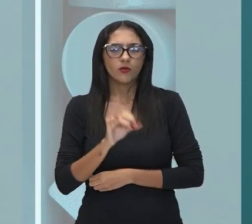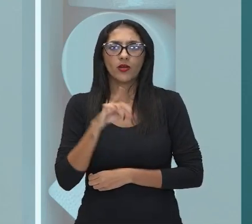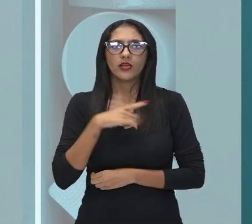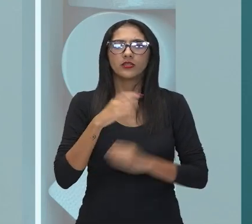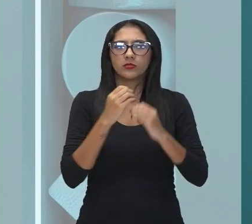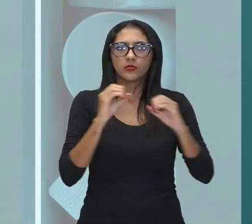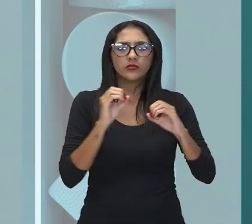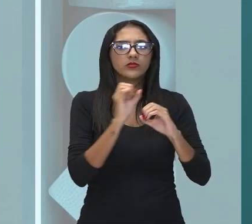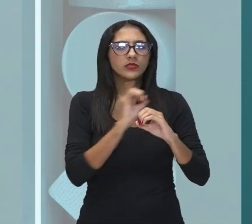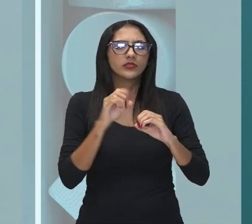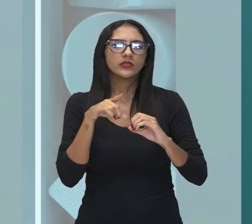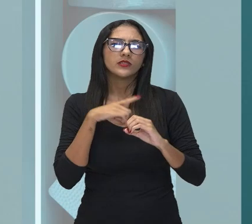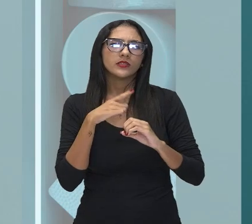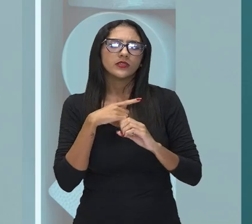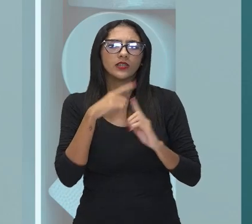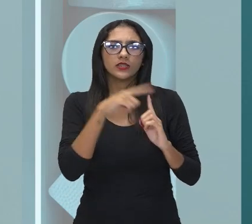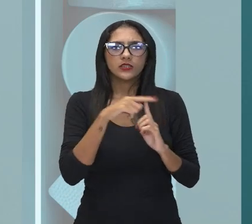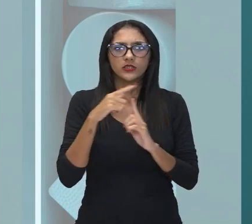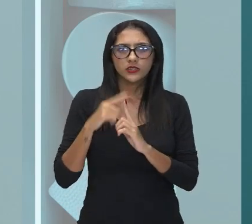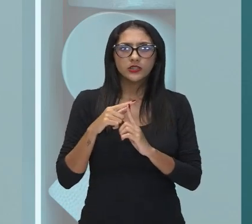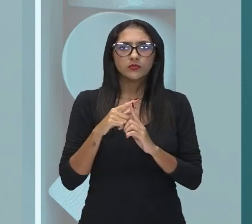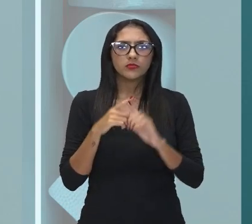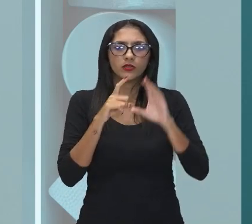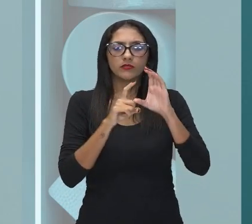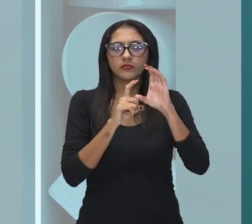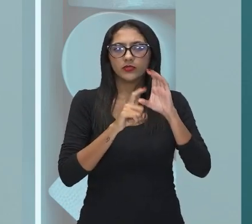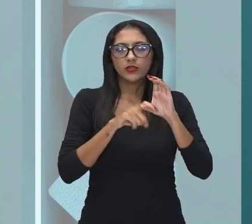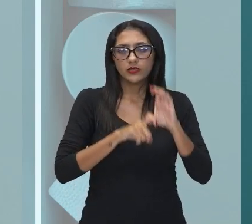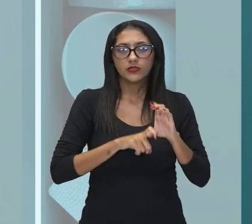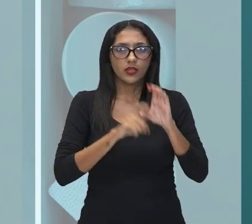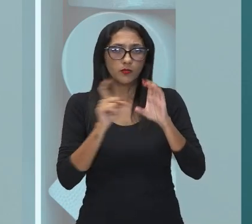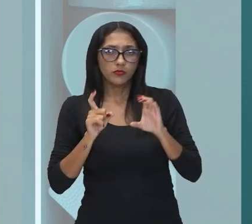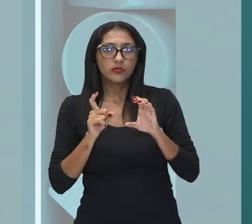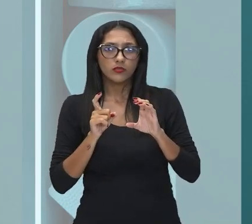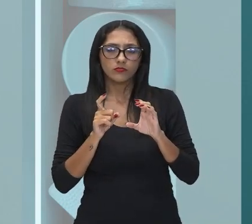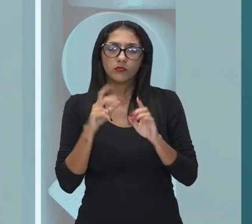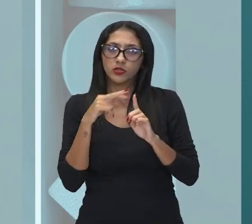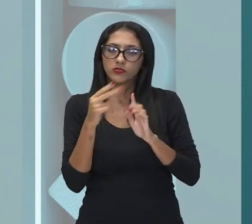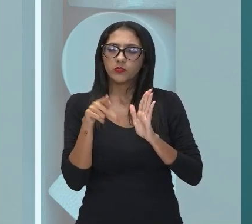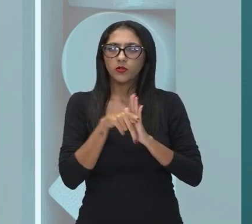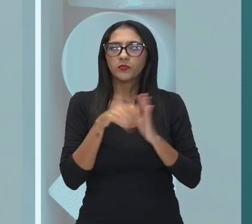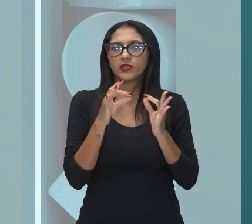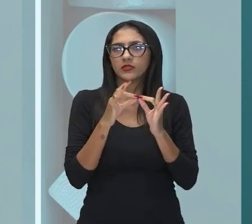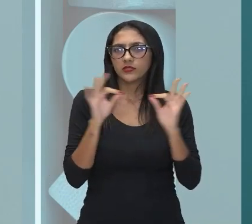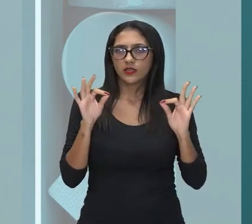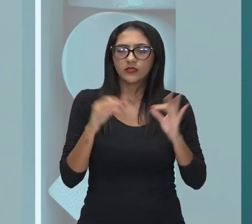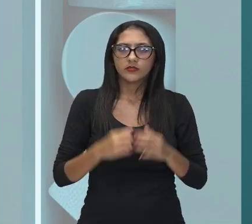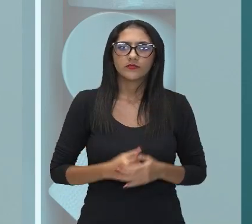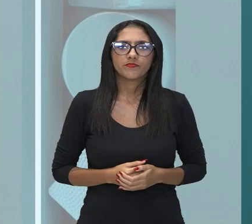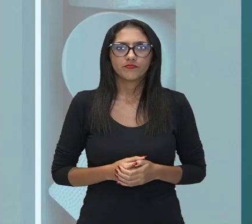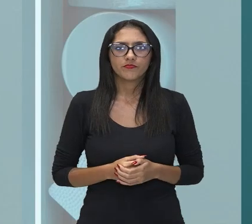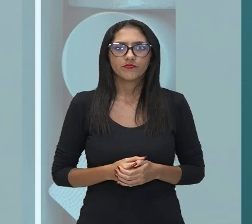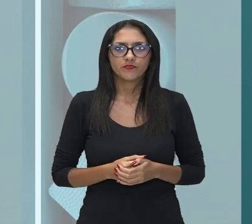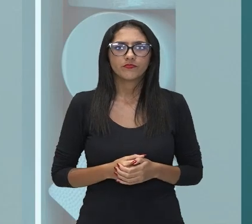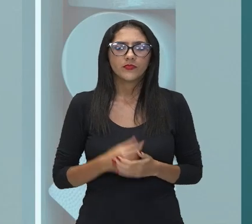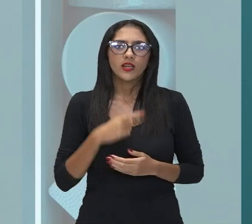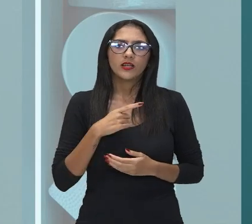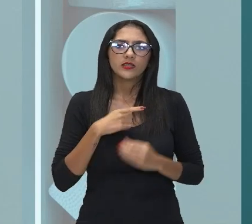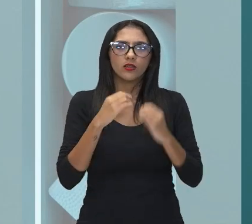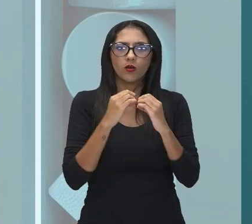composto por orações que são independentes do ponto de vista sintático, ok? E são chamadas de